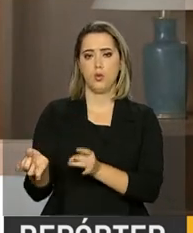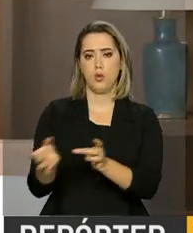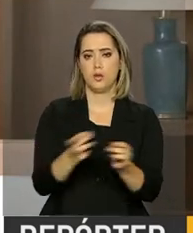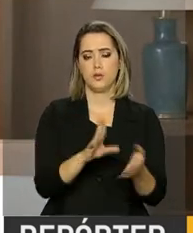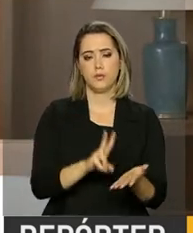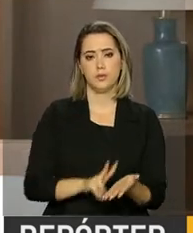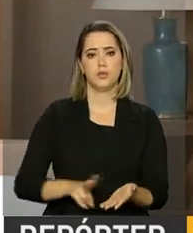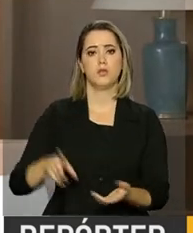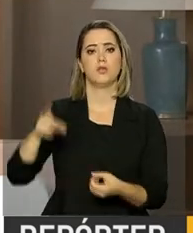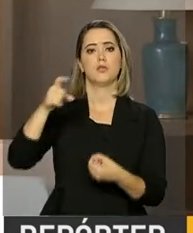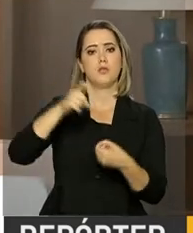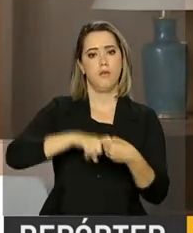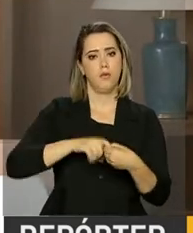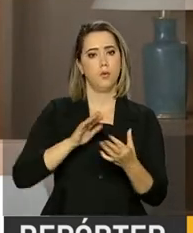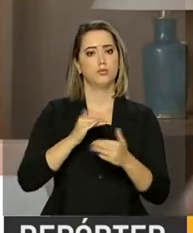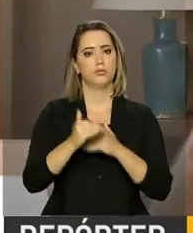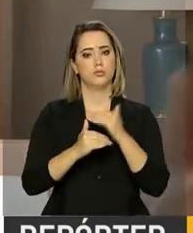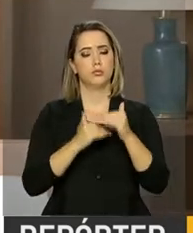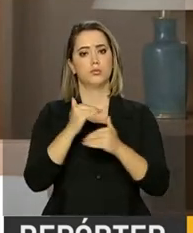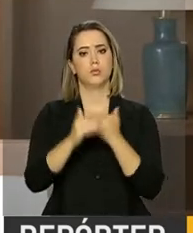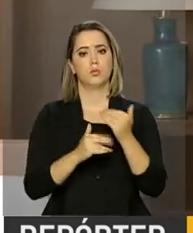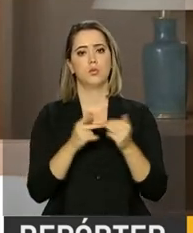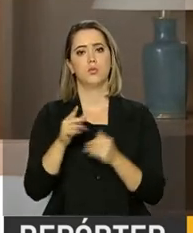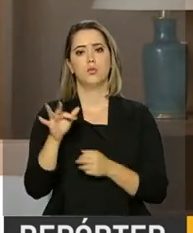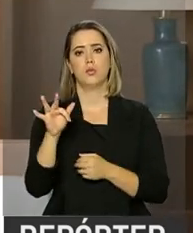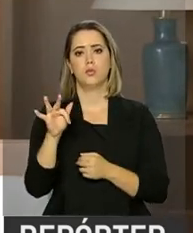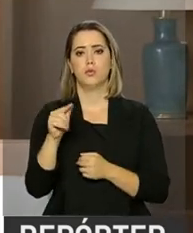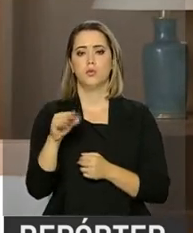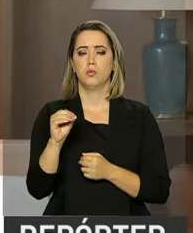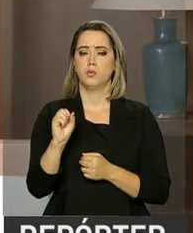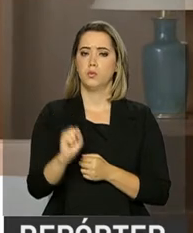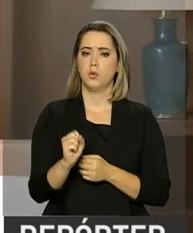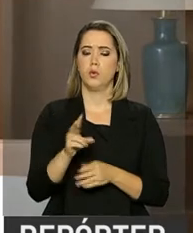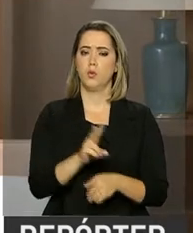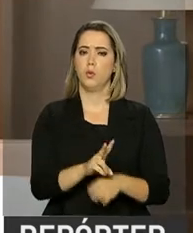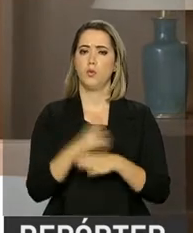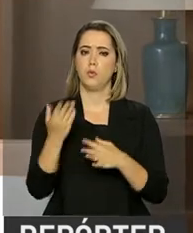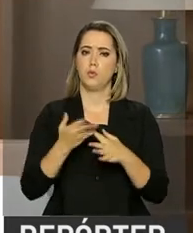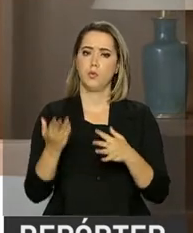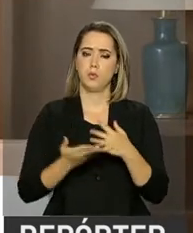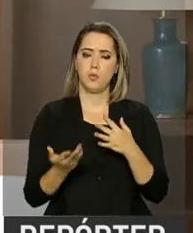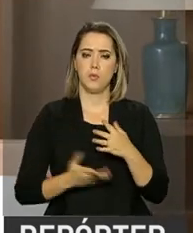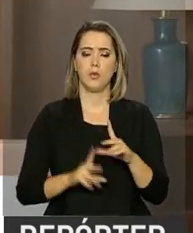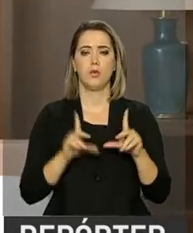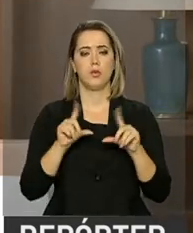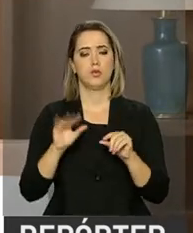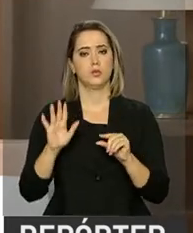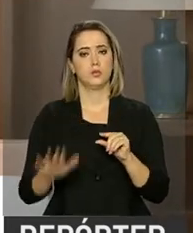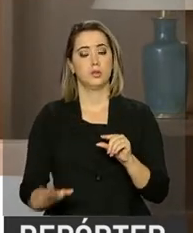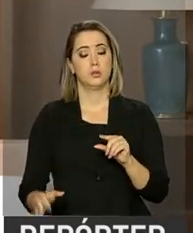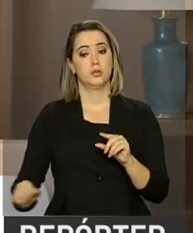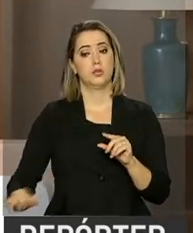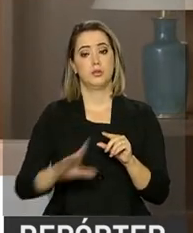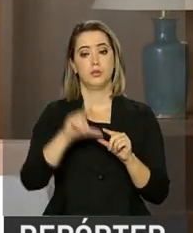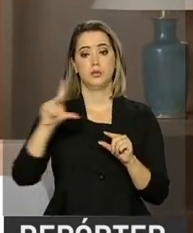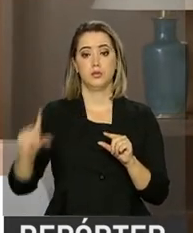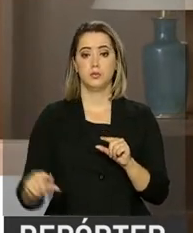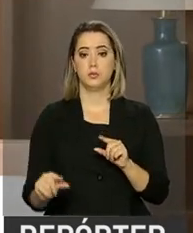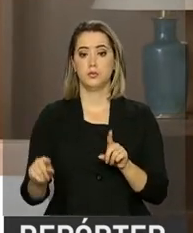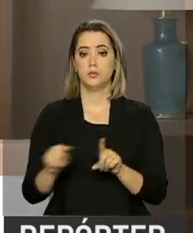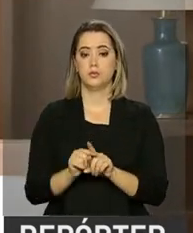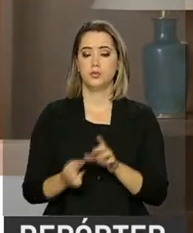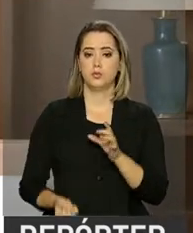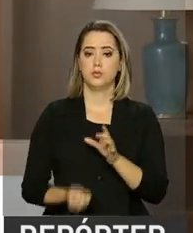reerguer não só fgts no crédito ficou mais barata a inflação foi menor esses fatores juntos criaram condições